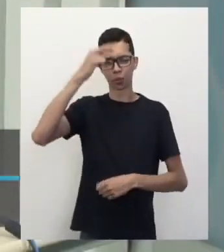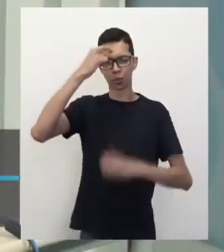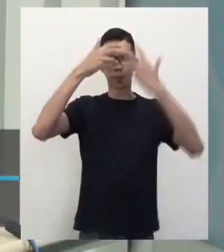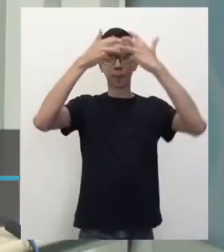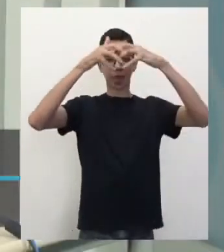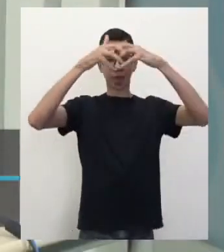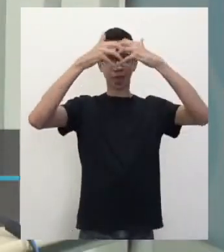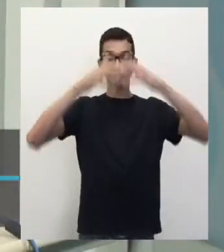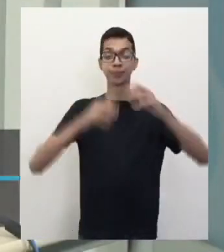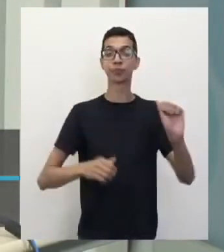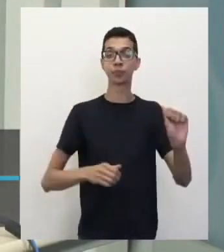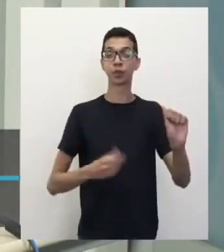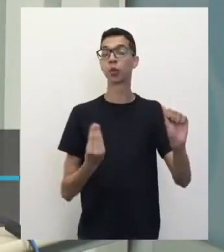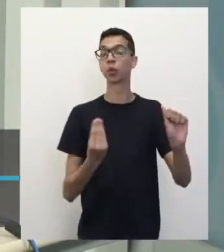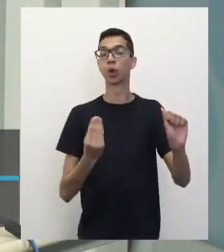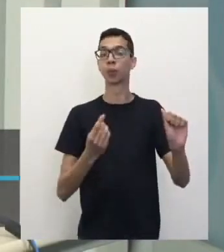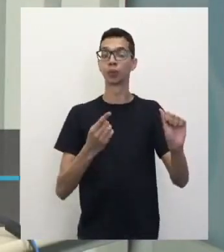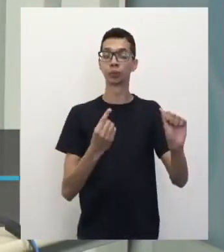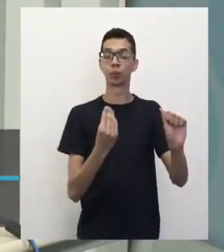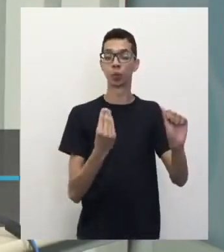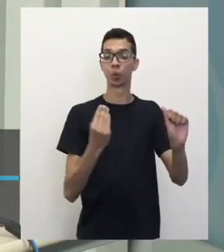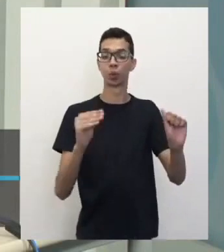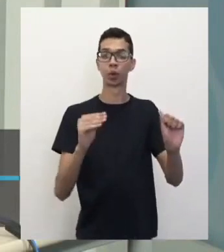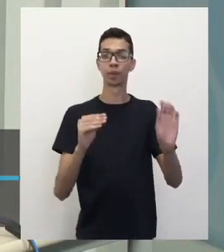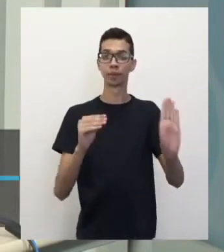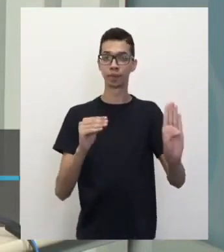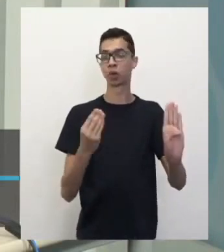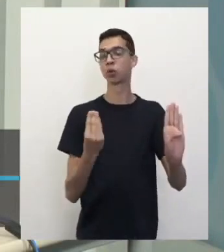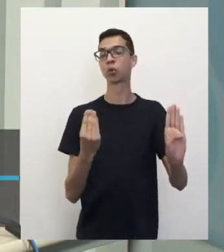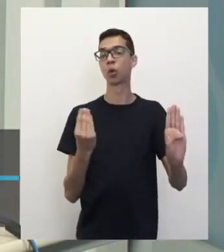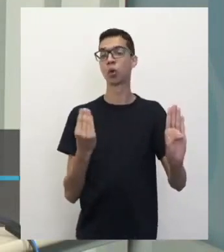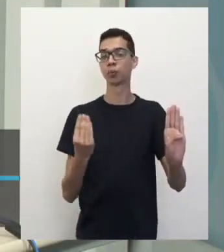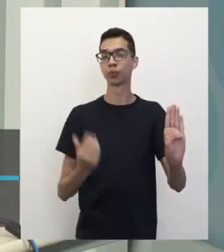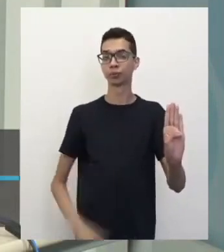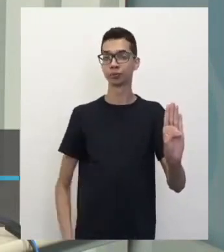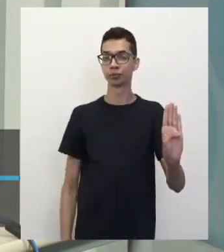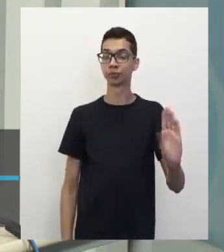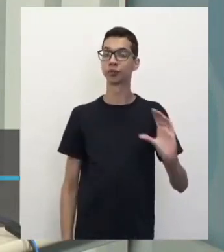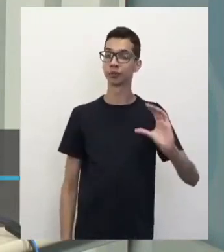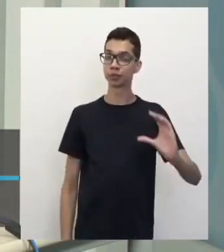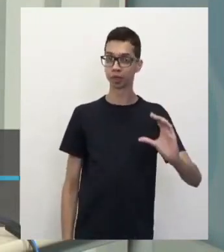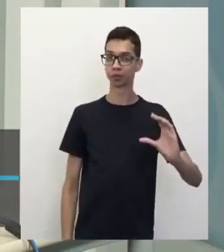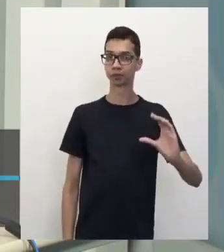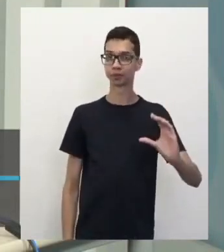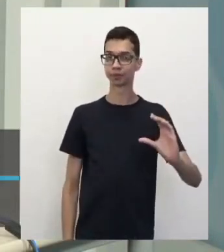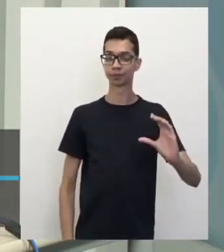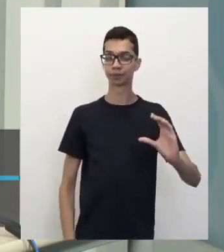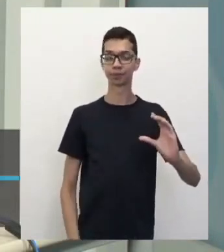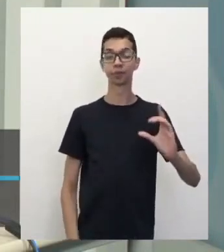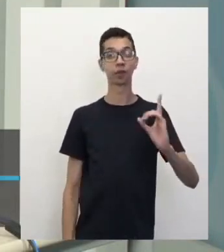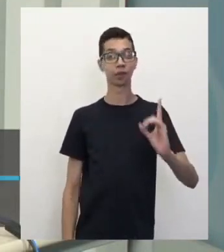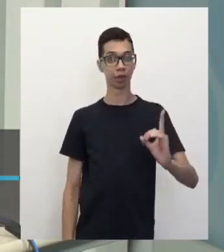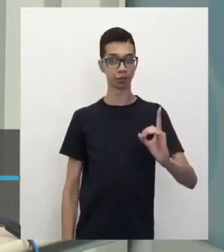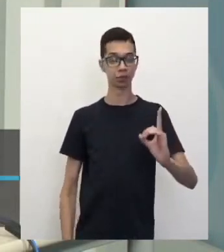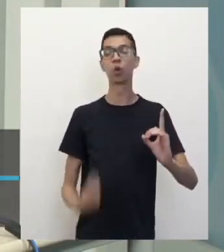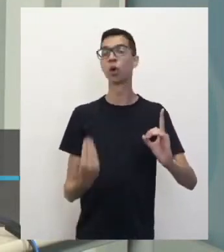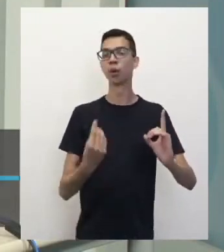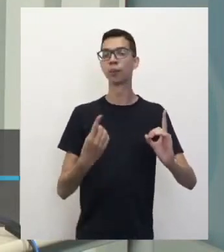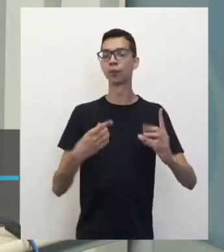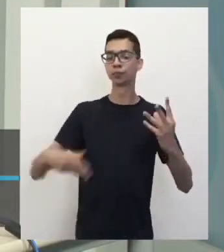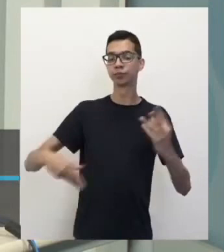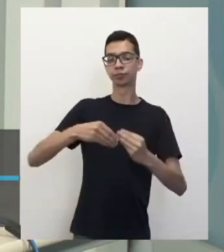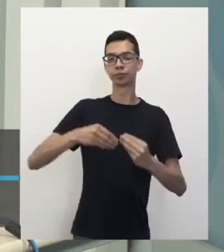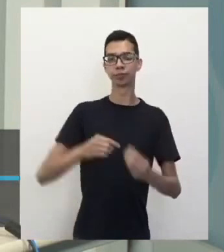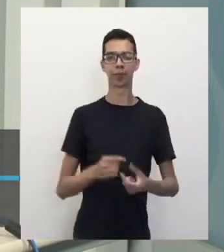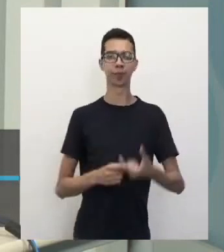A, e como você iria completar, B, como você completa, C, como você iria completar, e D, qual o complemento que você daria